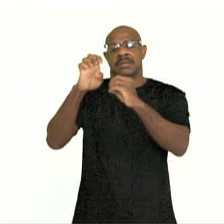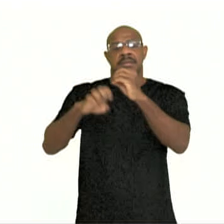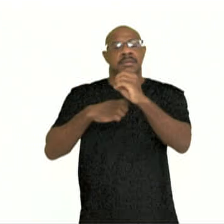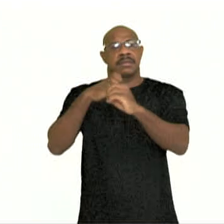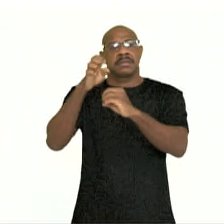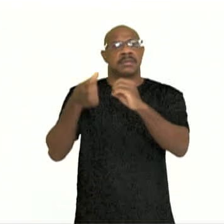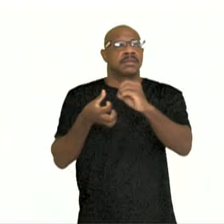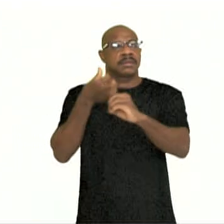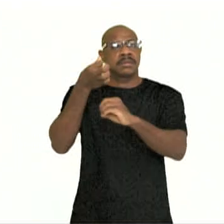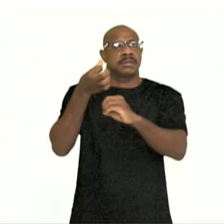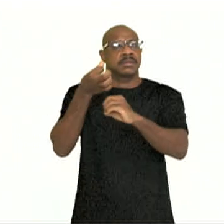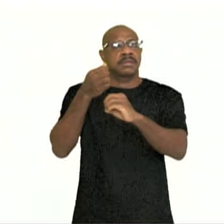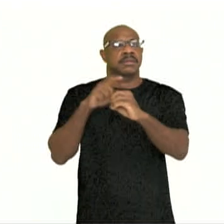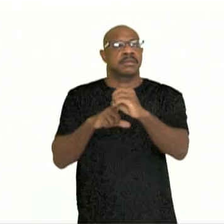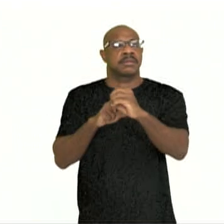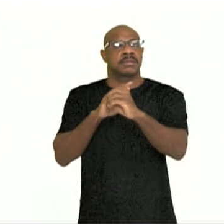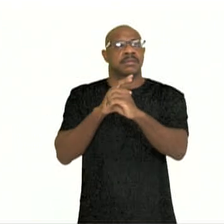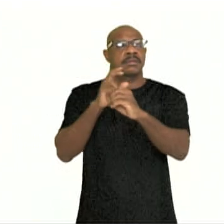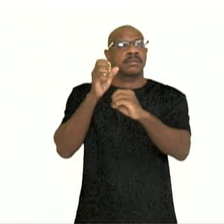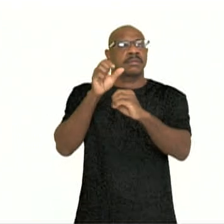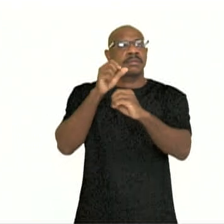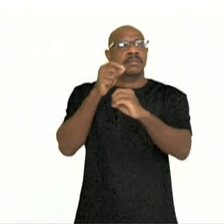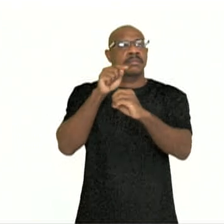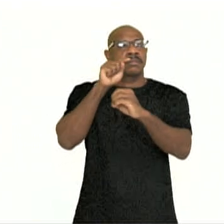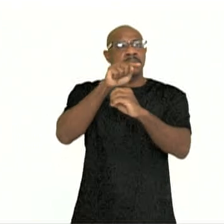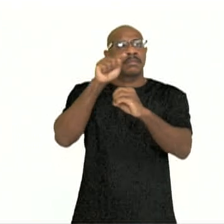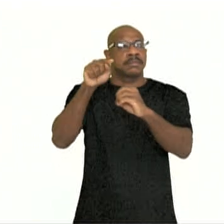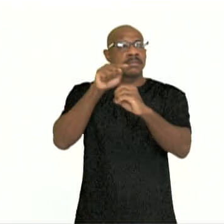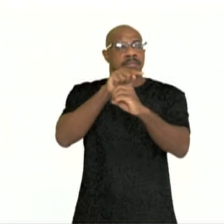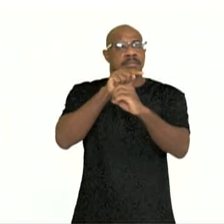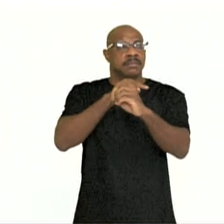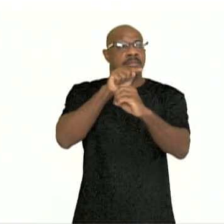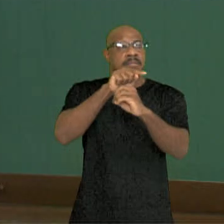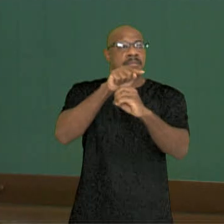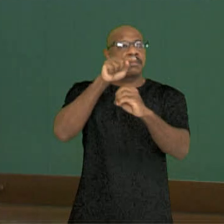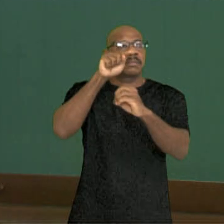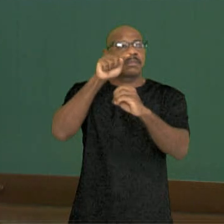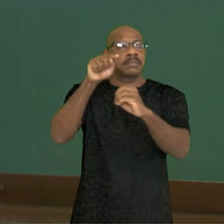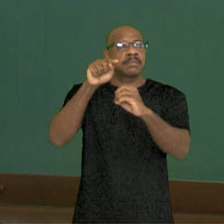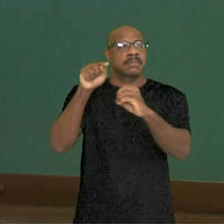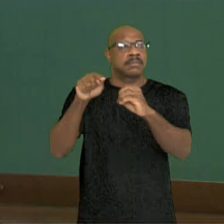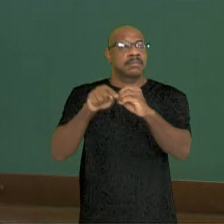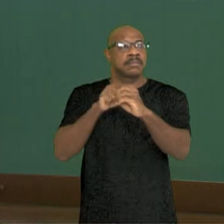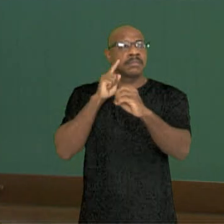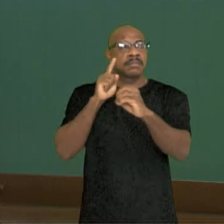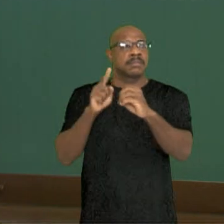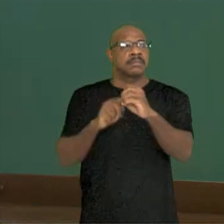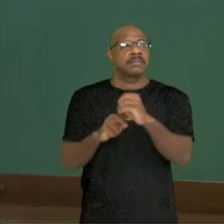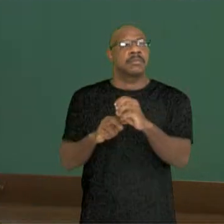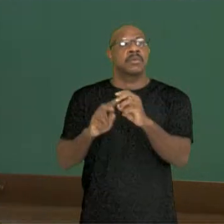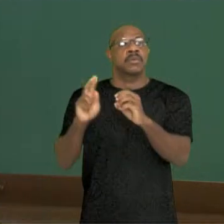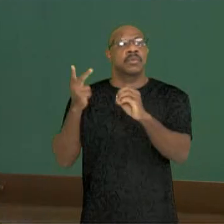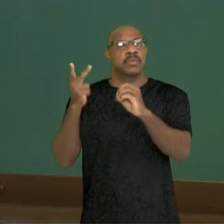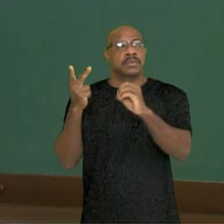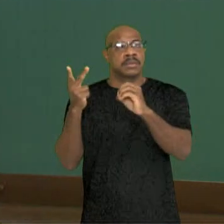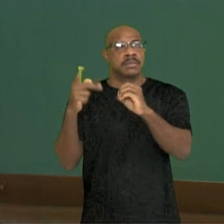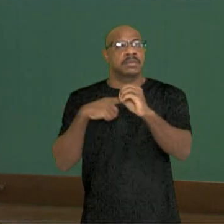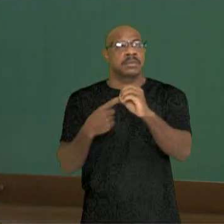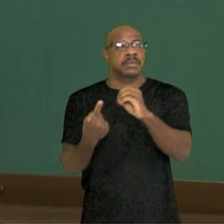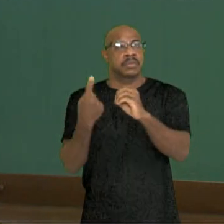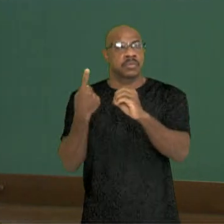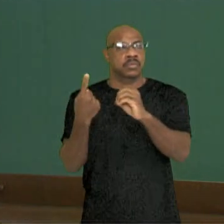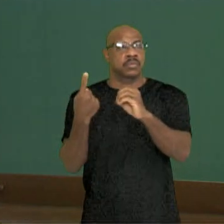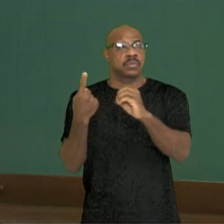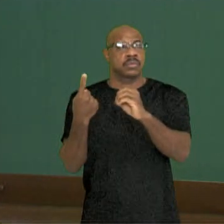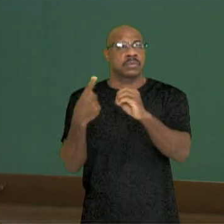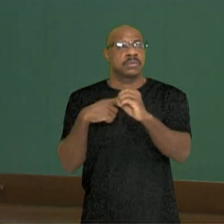valência, então nós vamos colocar esses 6 pontinhos em volta do oxigênio. O hidrogênio tem 1 elétron de valência,